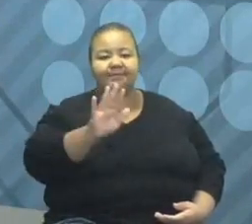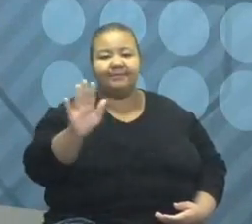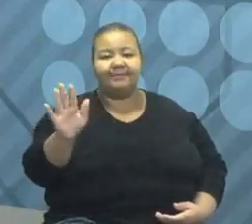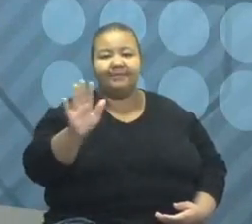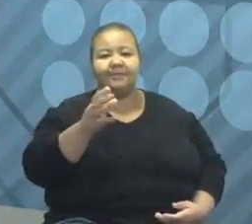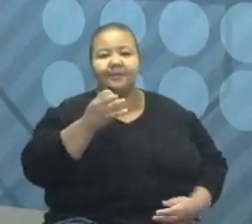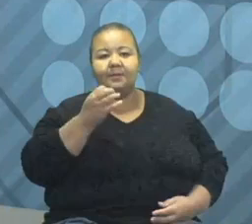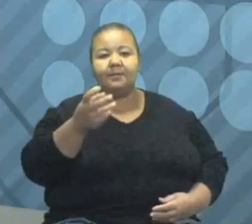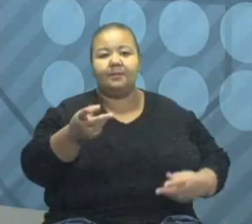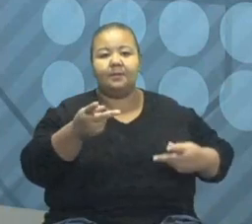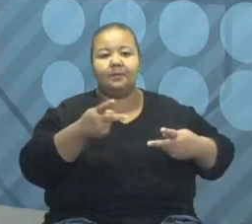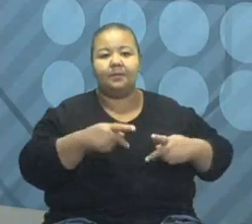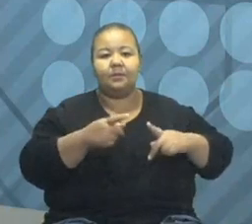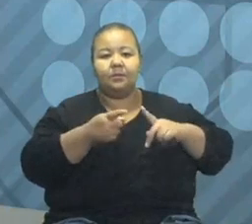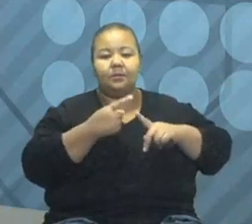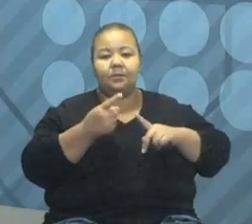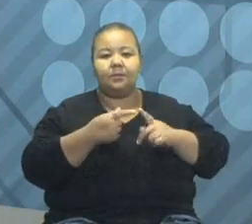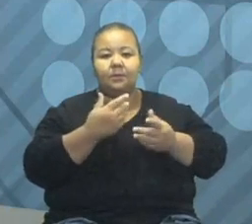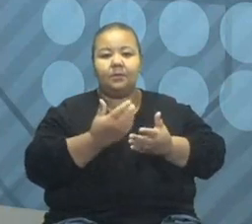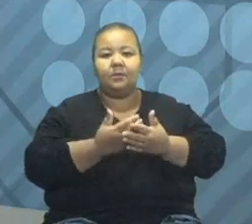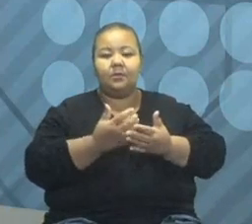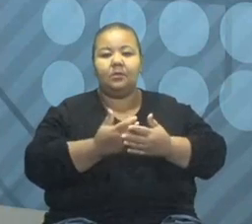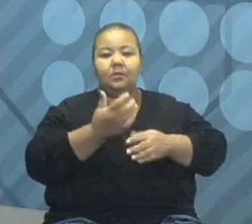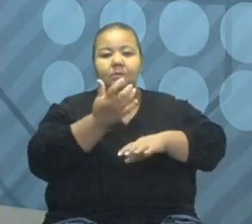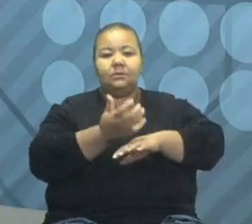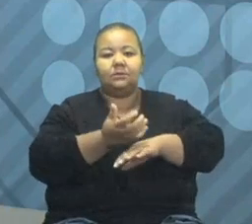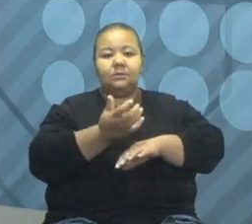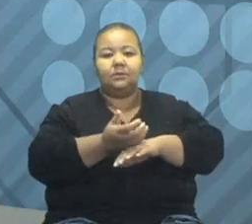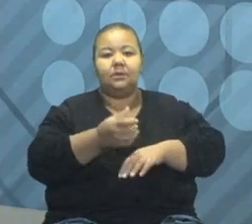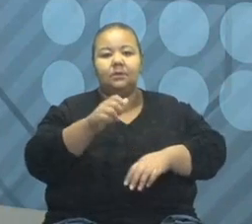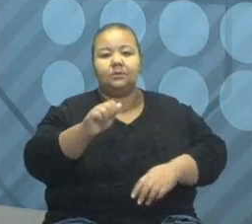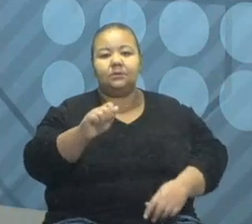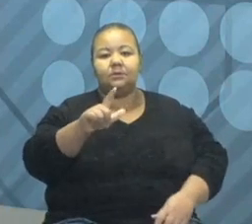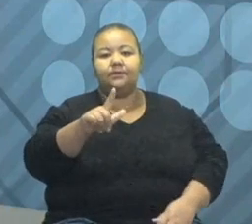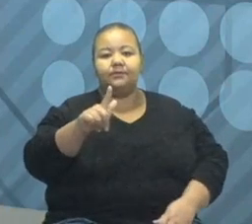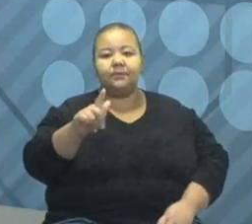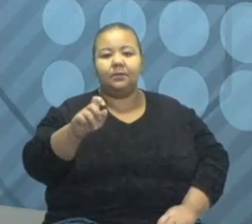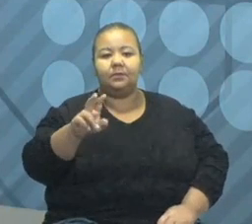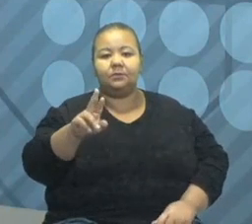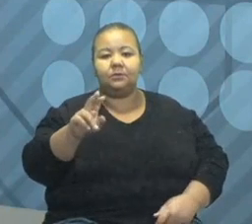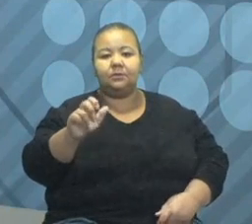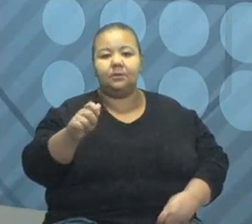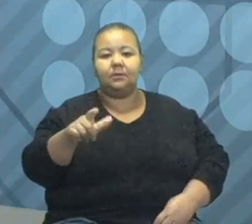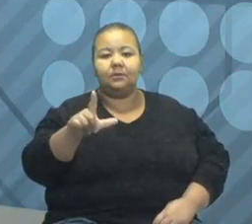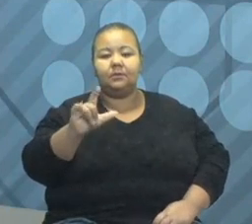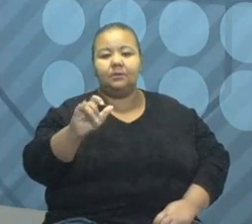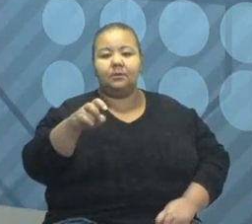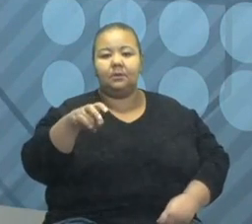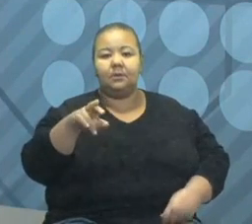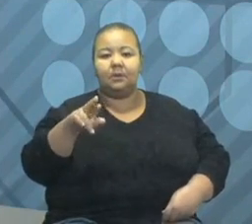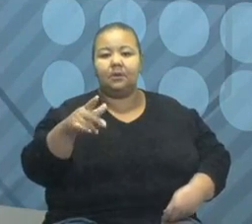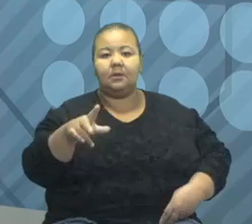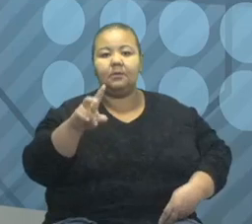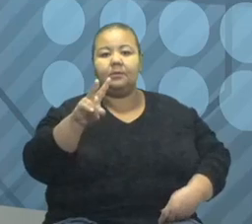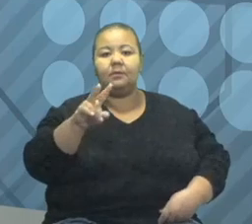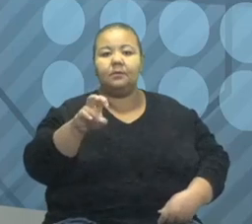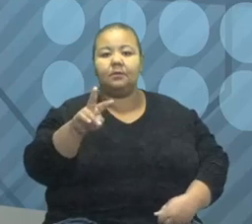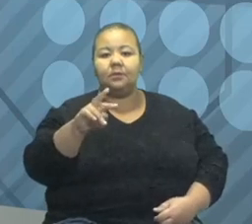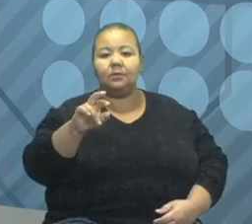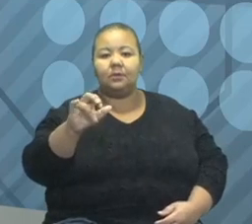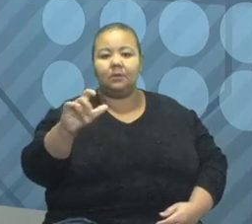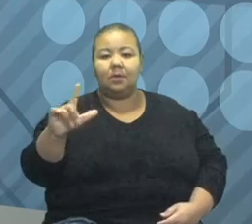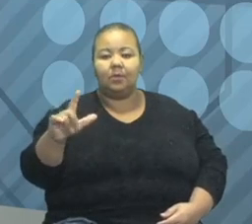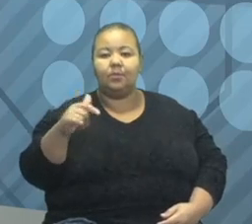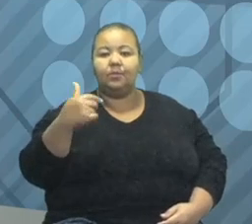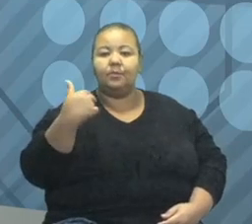Olá, seja bem-vindo à primeira aula da disciplina de álgebra linear e vetorial. Sou a professora Mariane Souza,